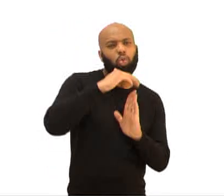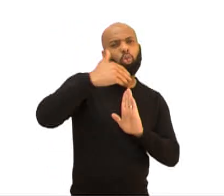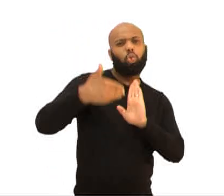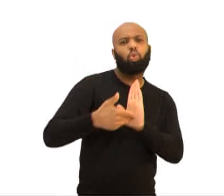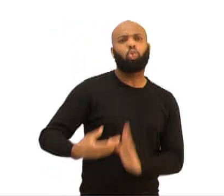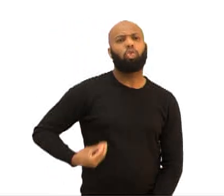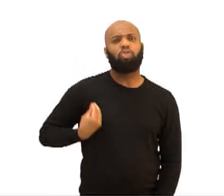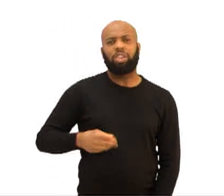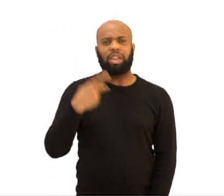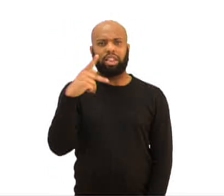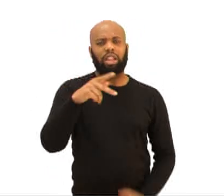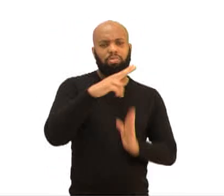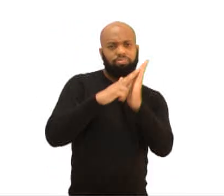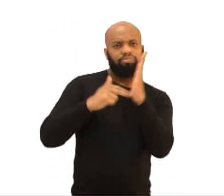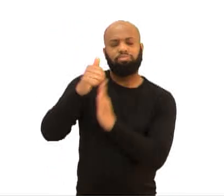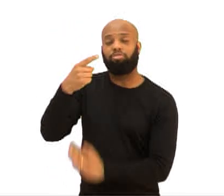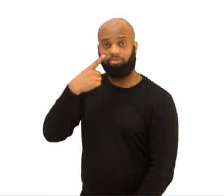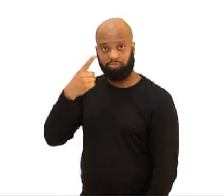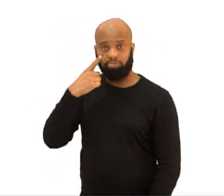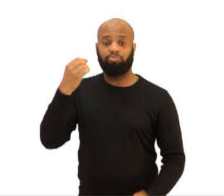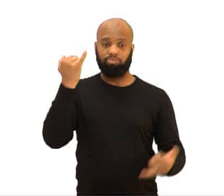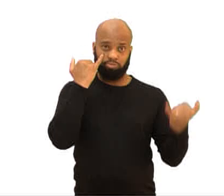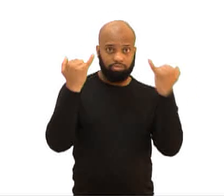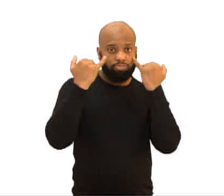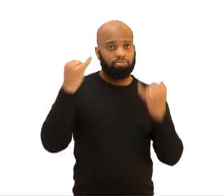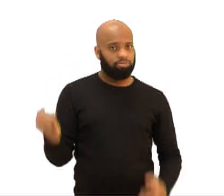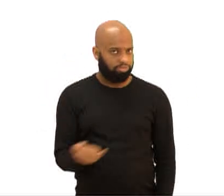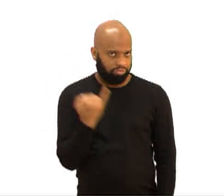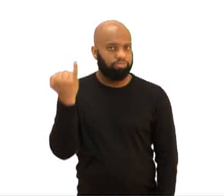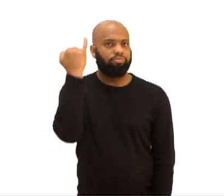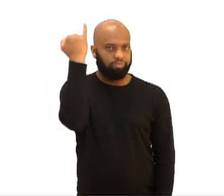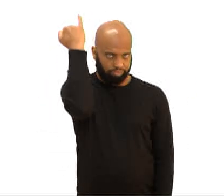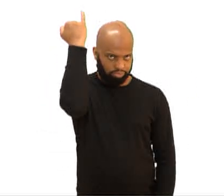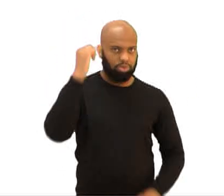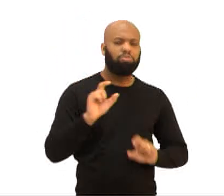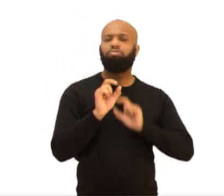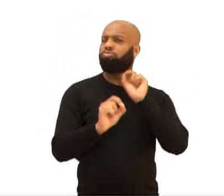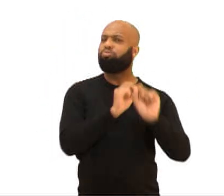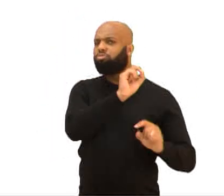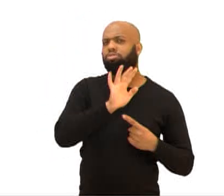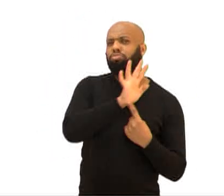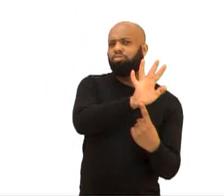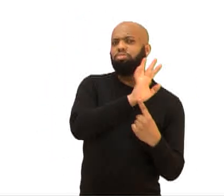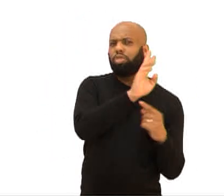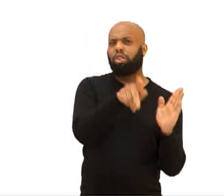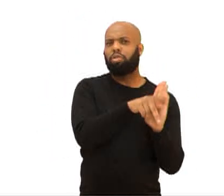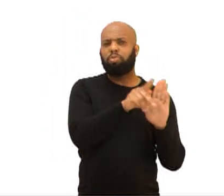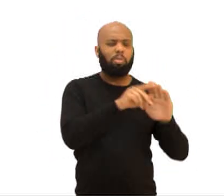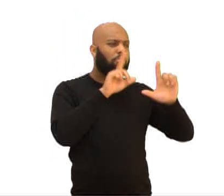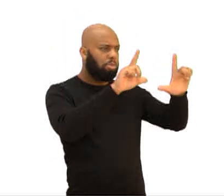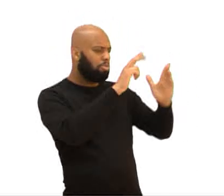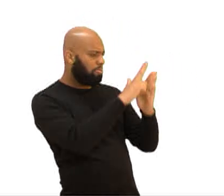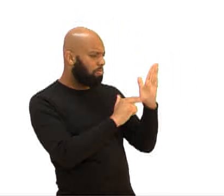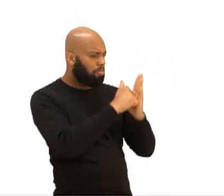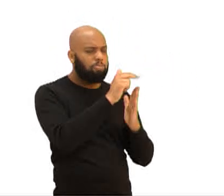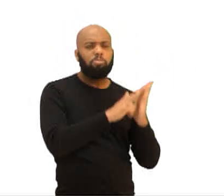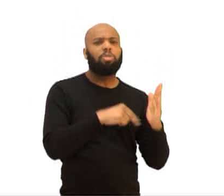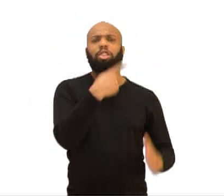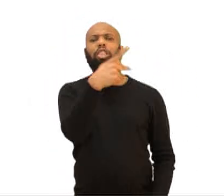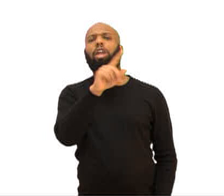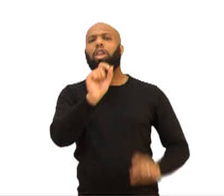falei para vocês, destaquem essa informação, ela é importante. Expressava seus dolores, seus amores, seus sofrimentos e sentimentos que ha